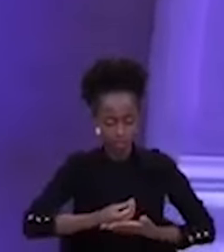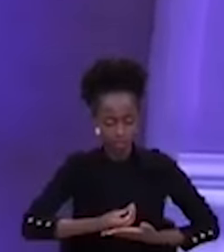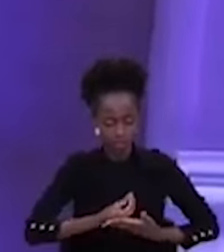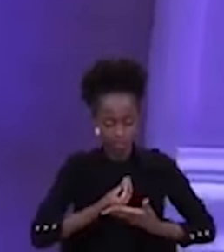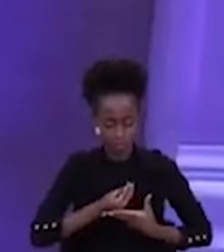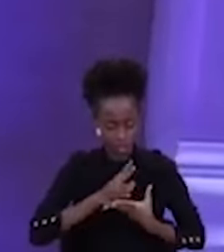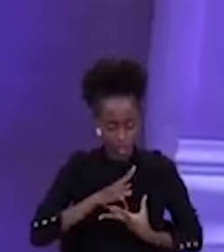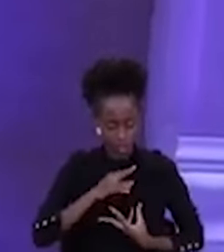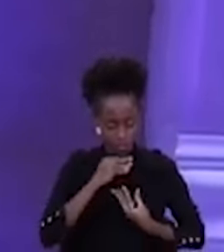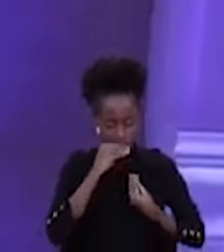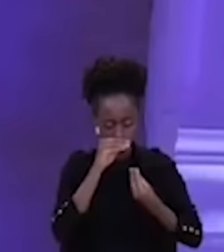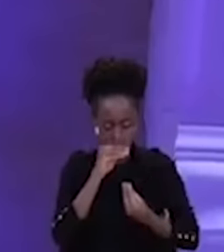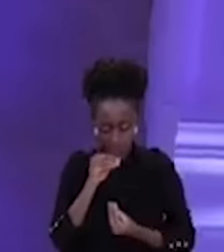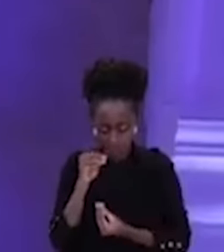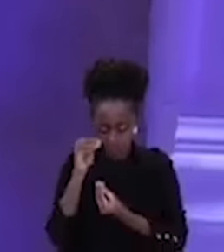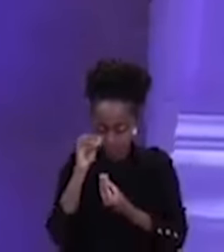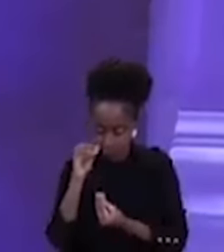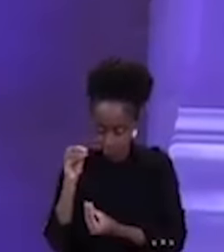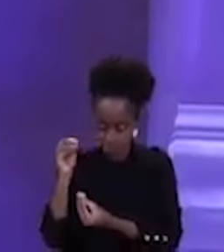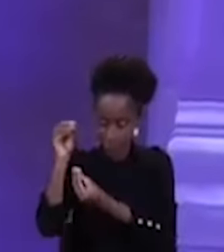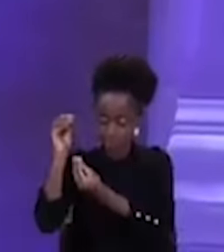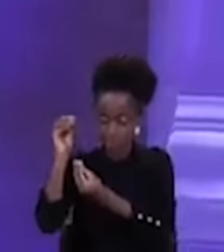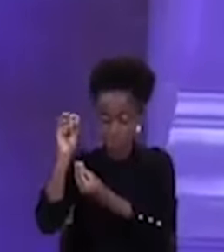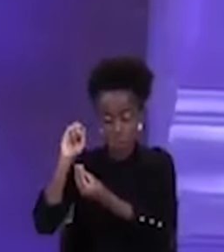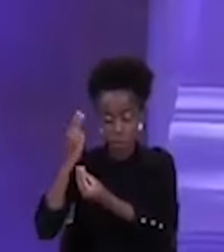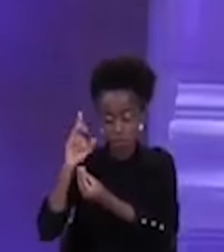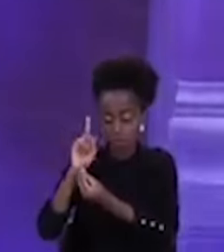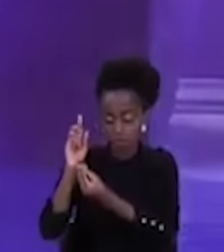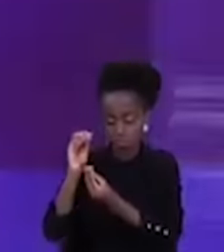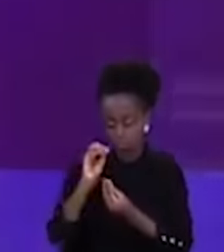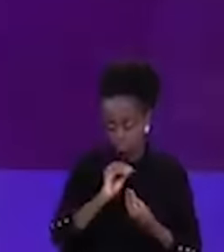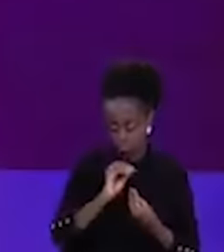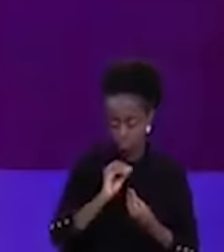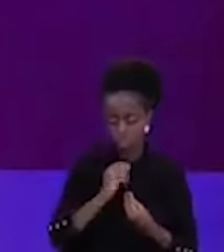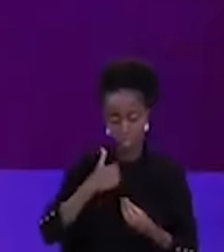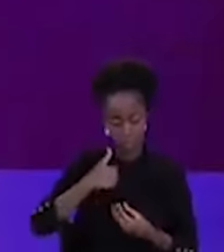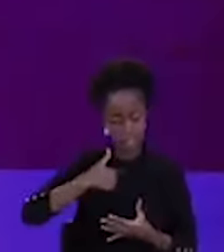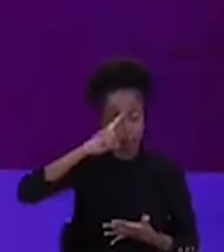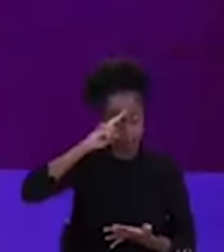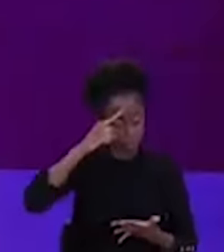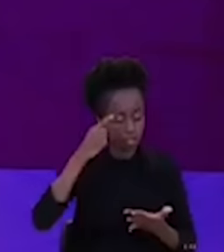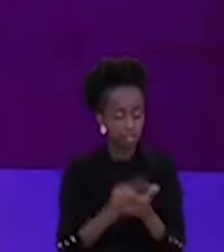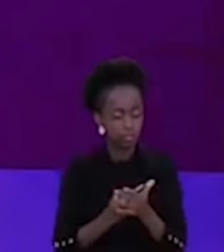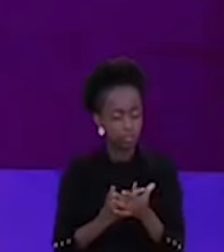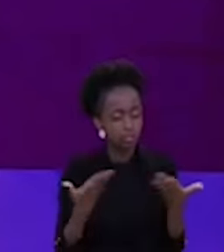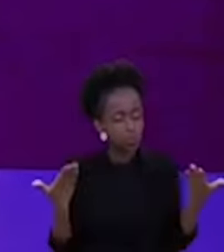entregá-la a ti ou não. E eu decido